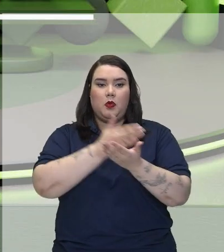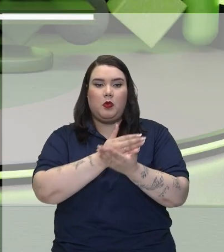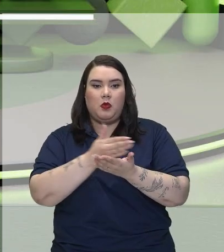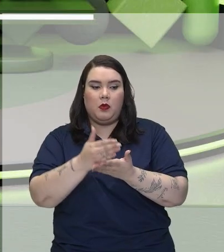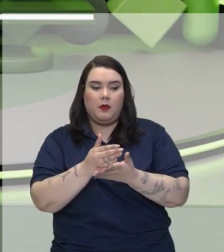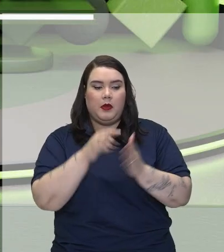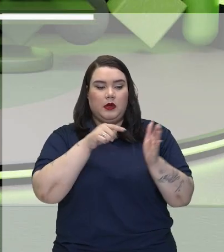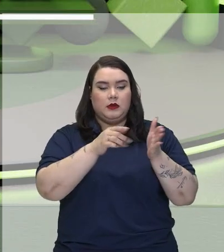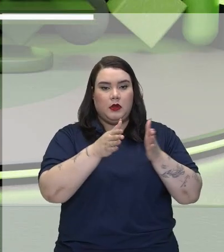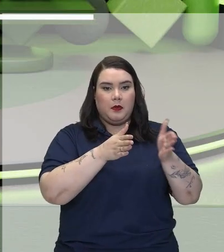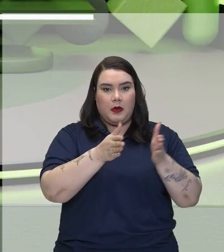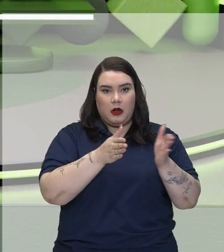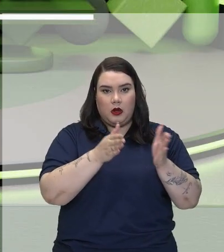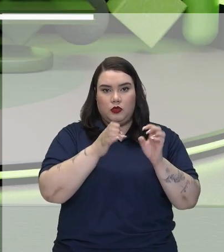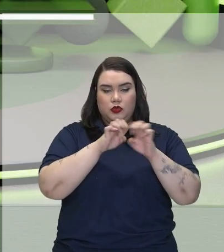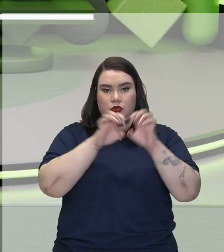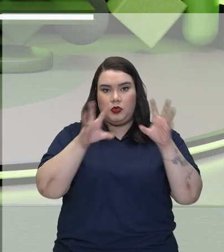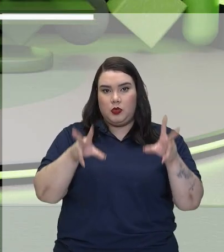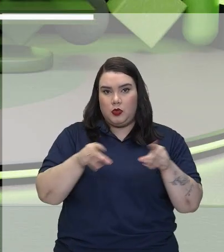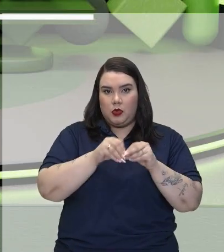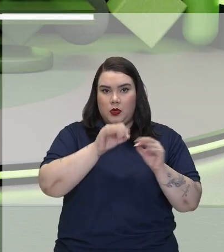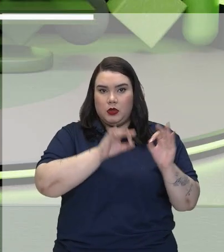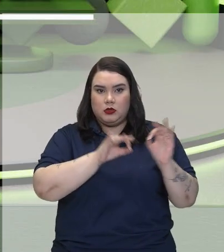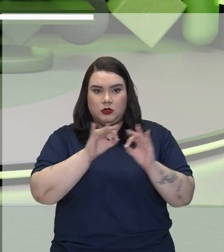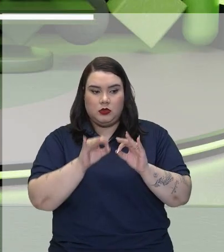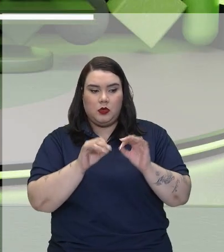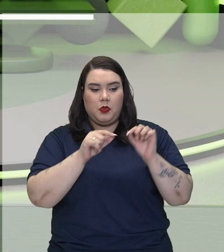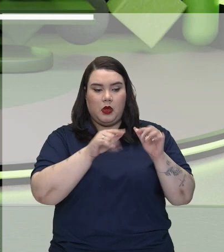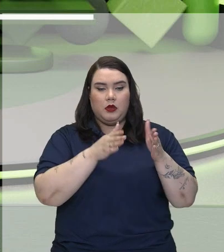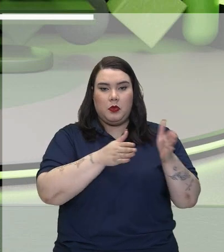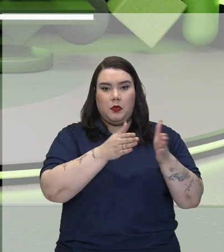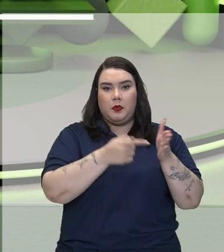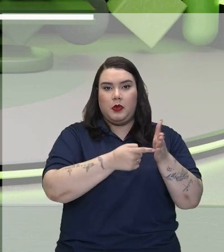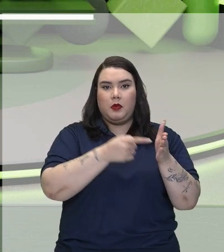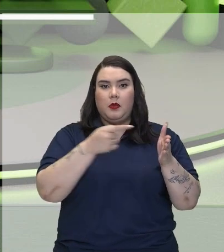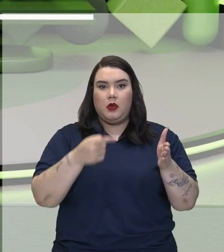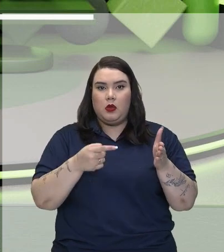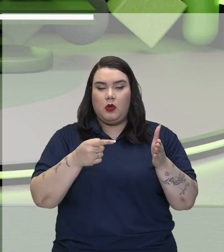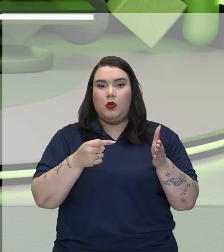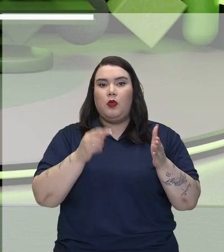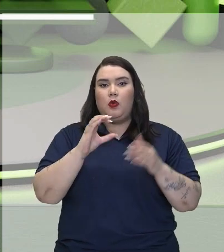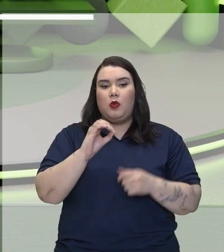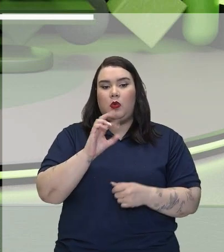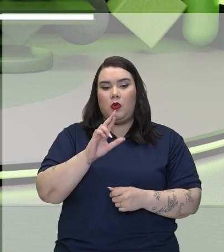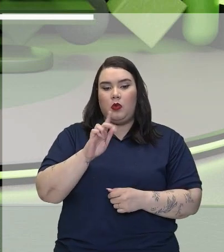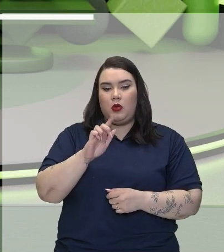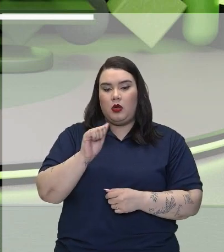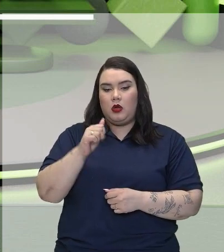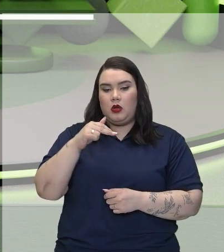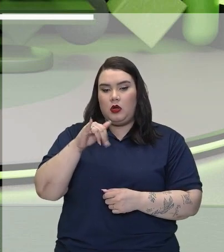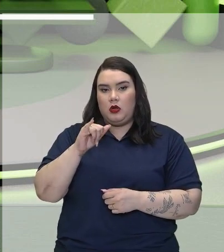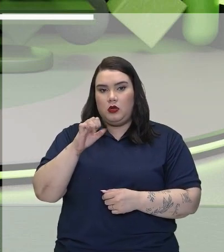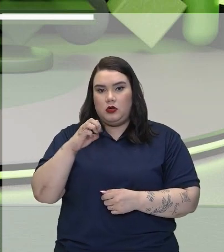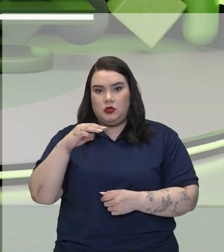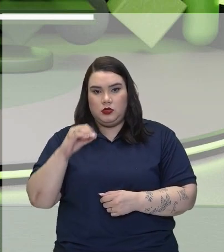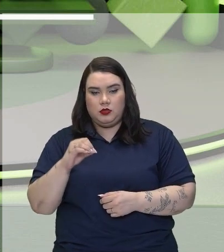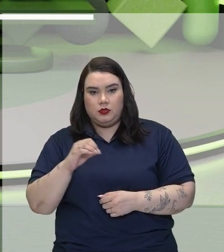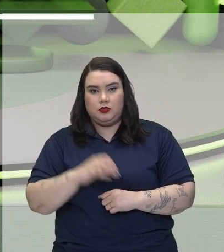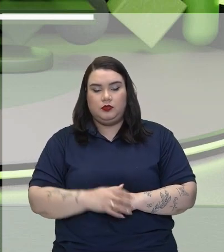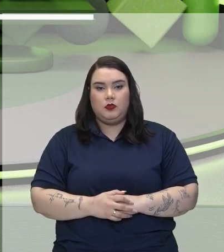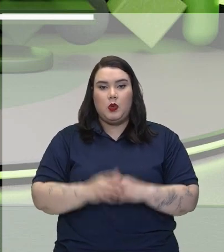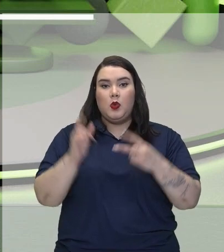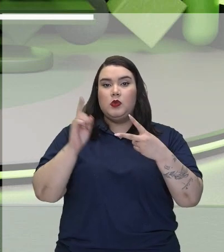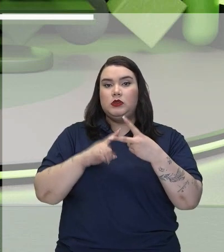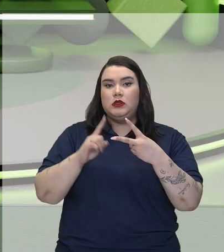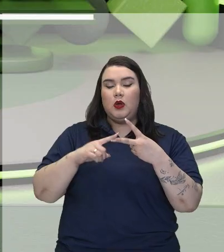esse nível de organização ecológico com o organismo. Logo em seguida, a gente observa um outro nível, que é o